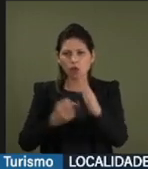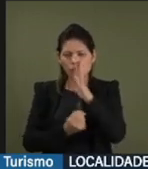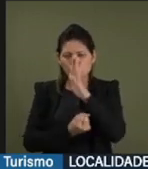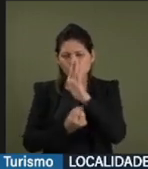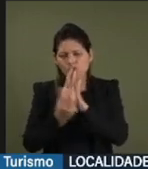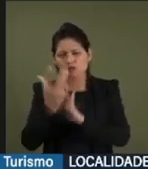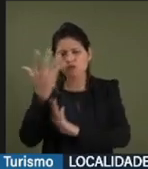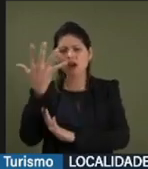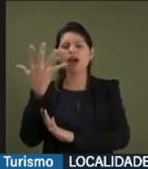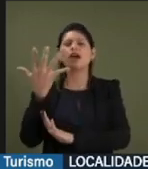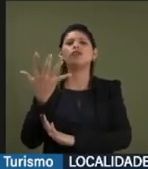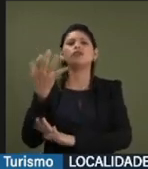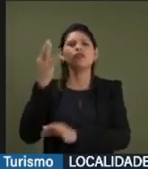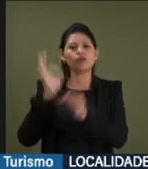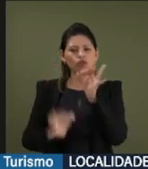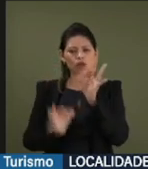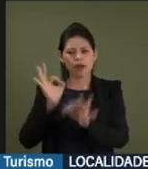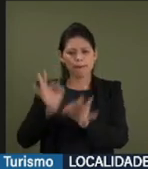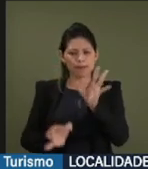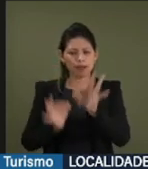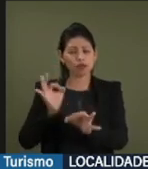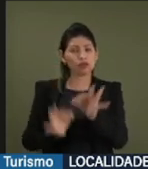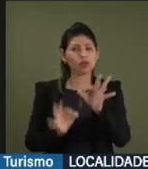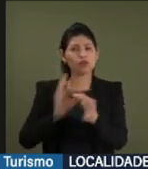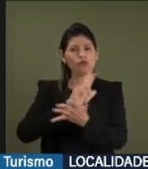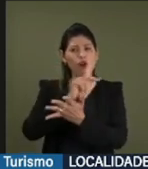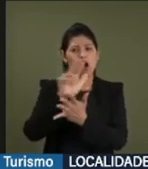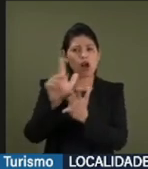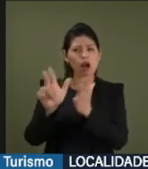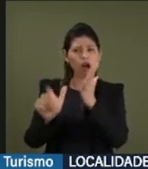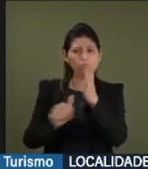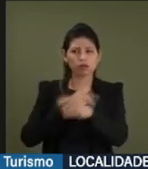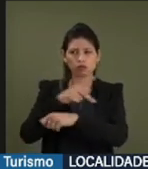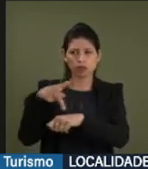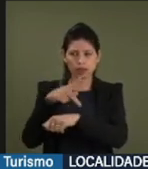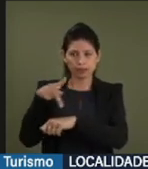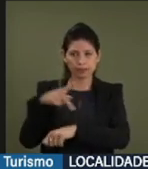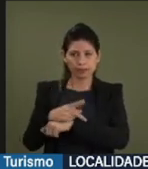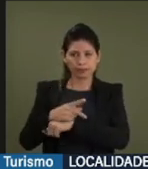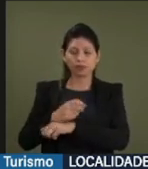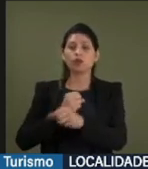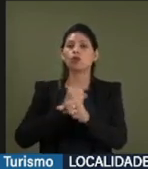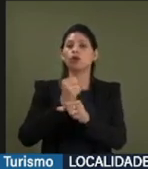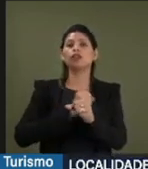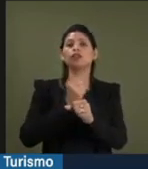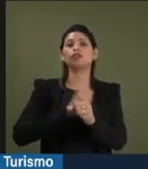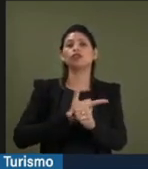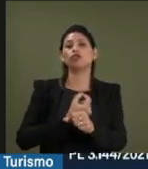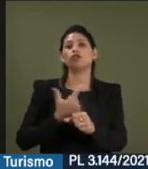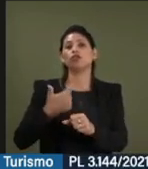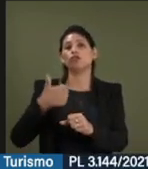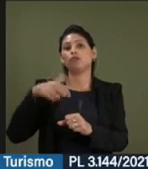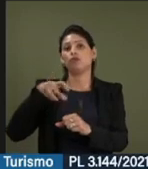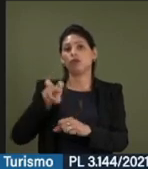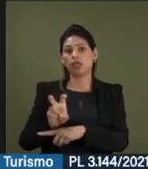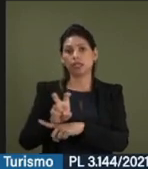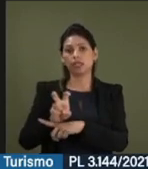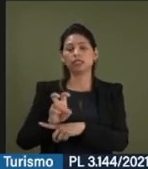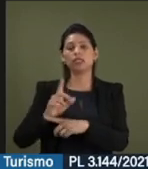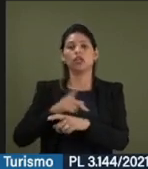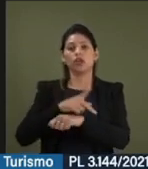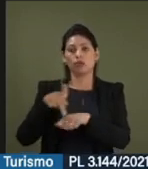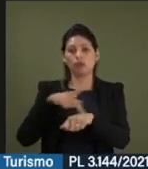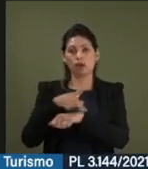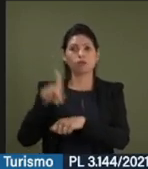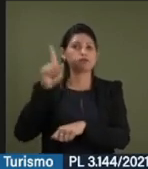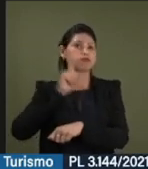tribunais superiores de muitos países. No ano de 2015, por exemplo, nos Estados Unidos, com 9